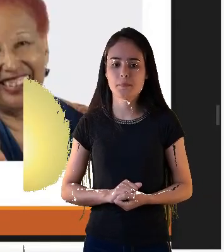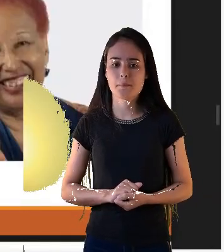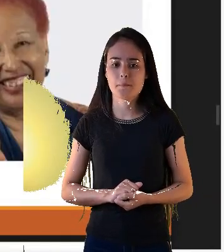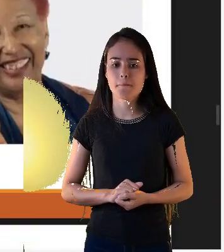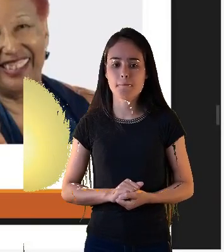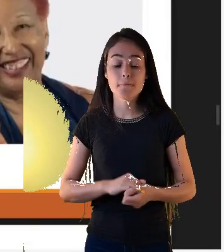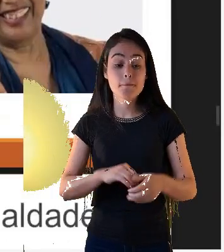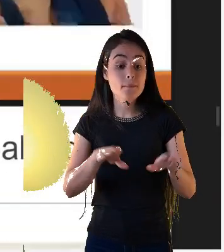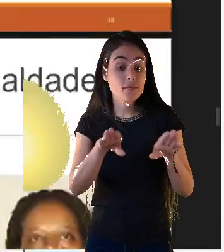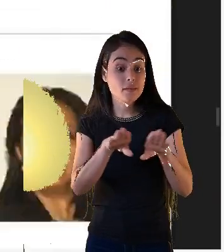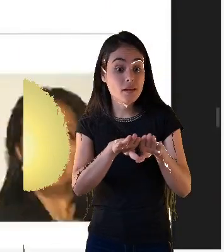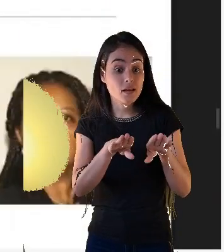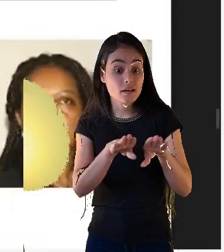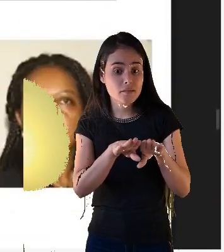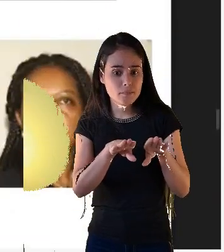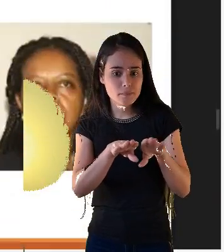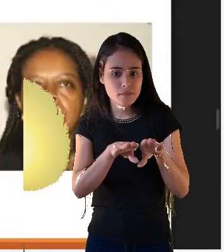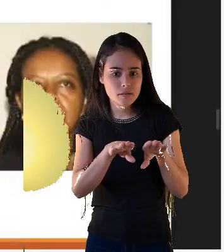passar.